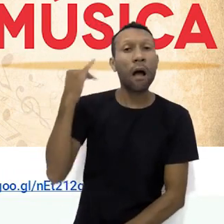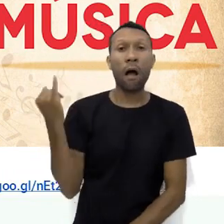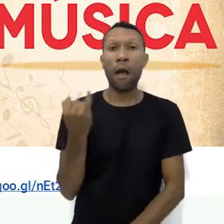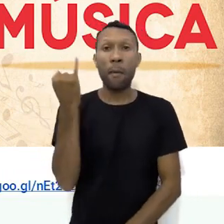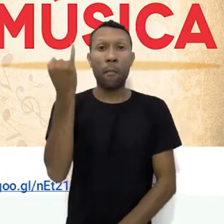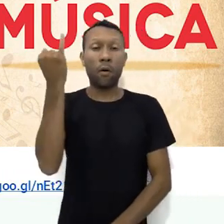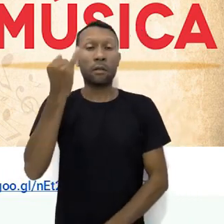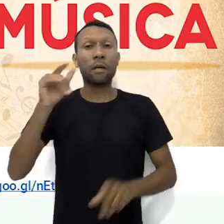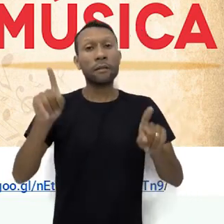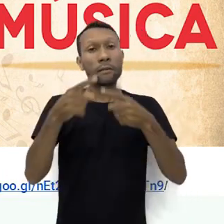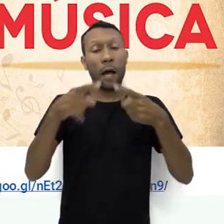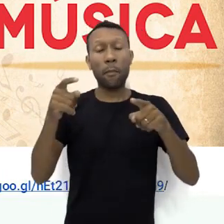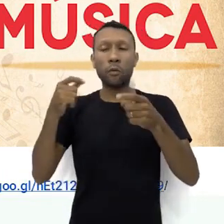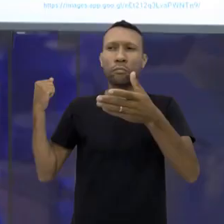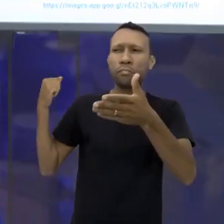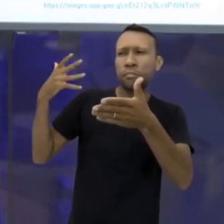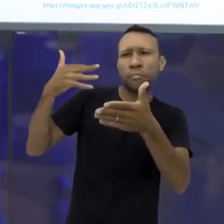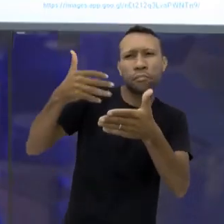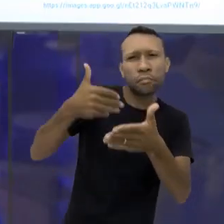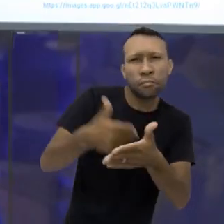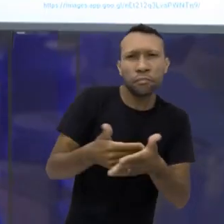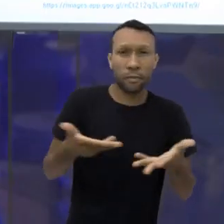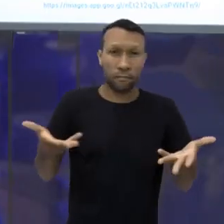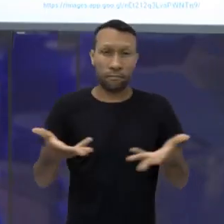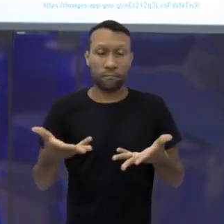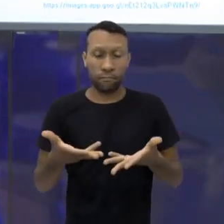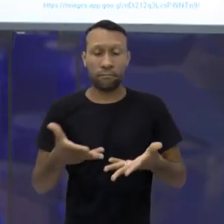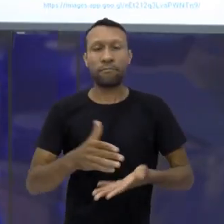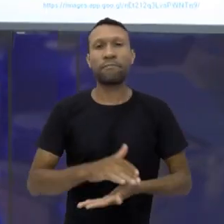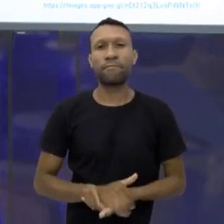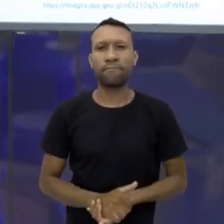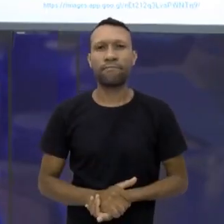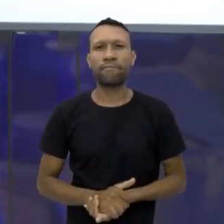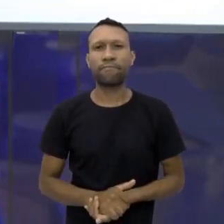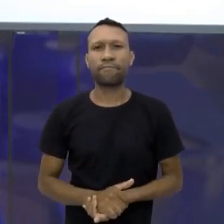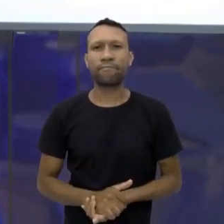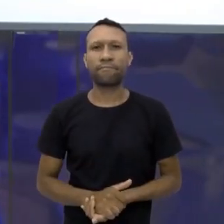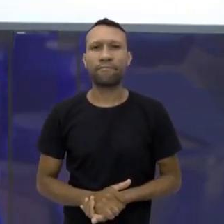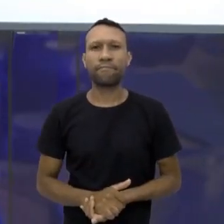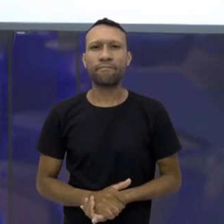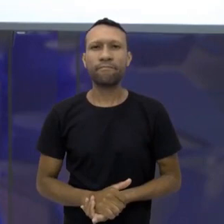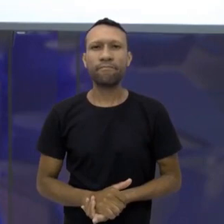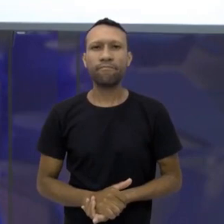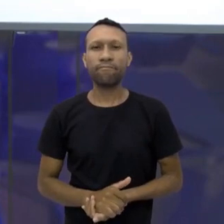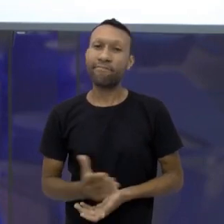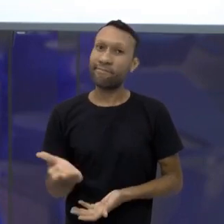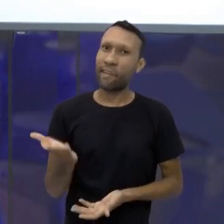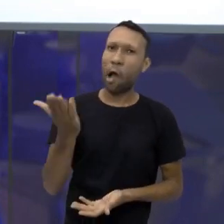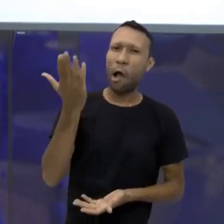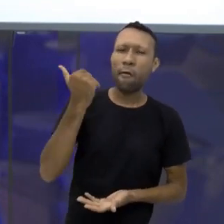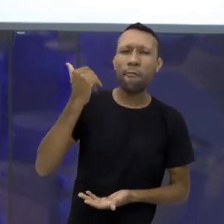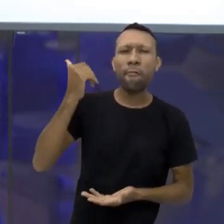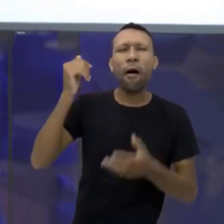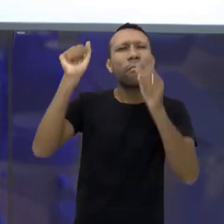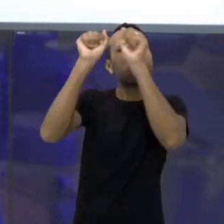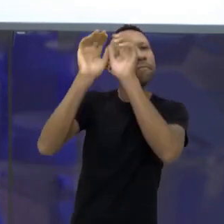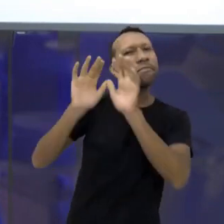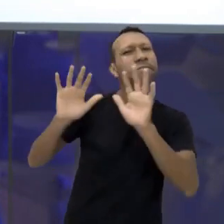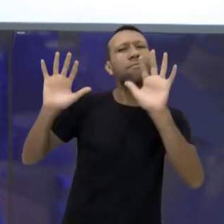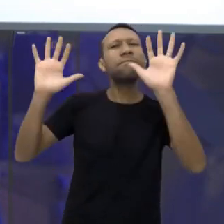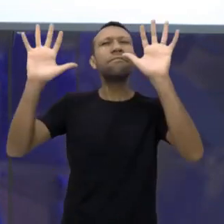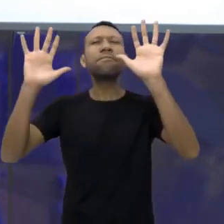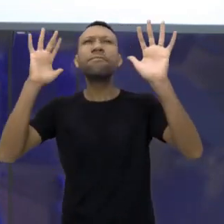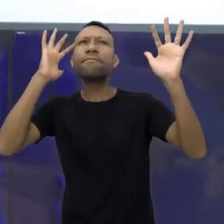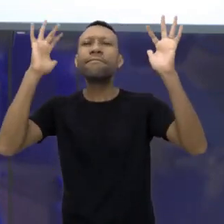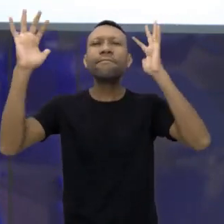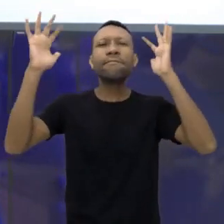os primórdios até a atualidade. Vamos lá! Vamos viajar um pouquinho sobre a história da música.